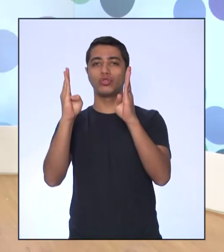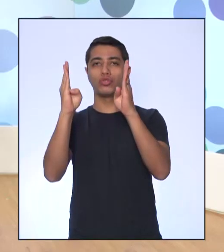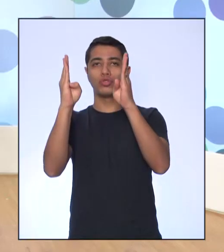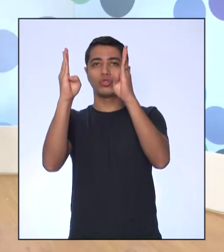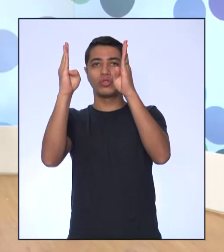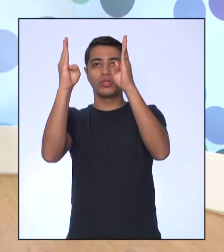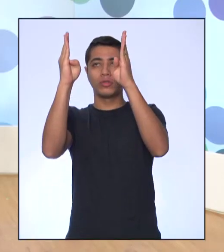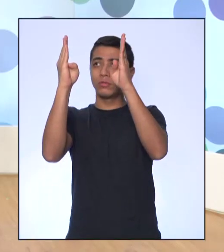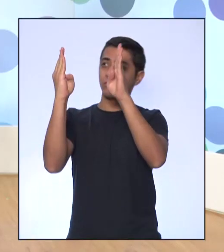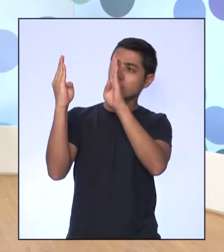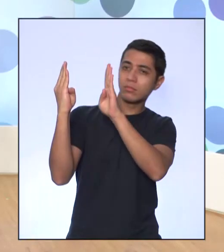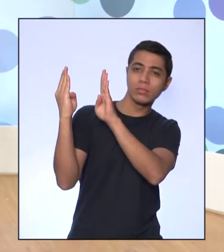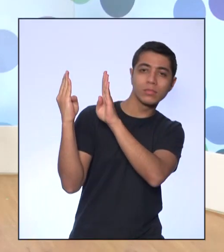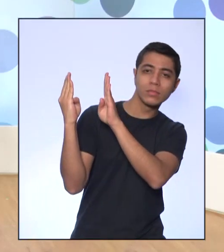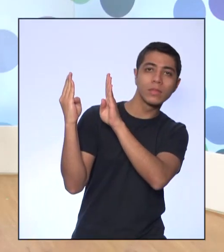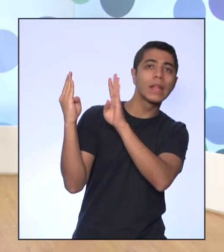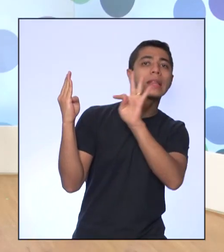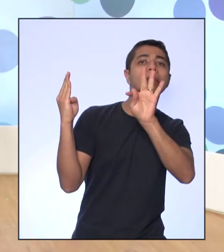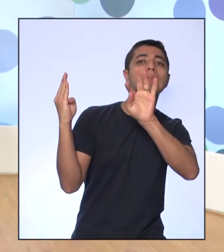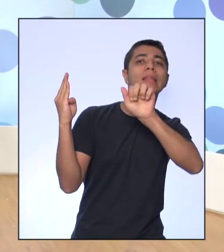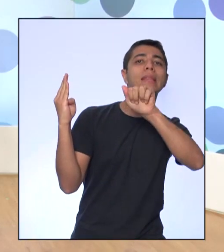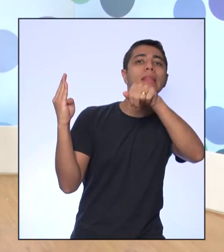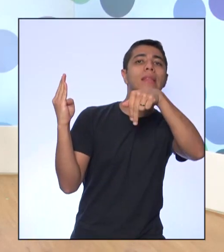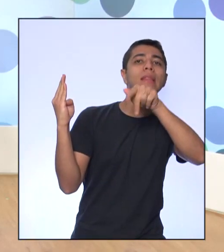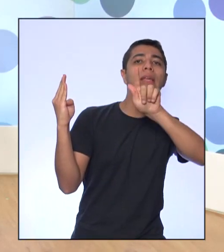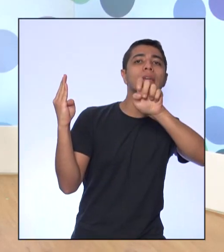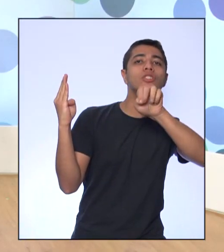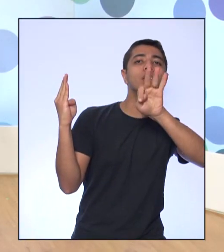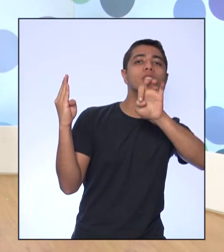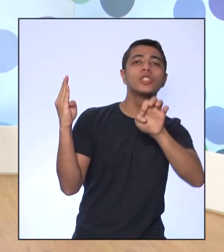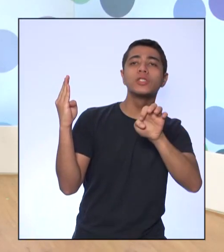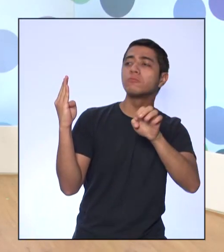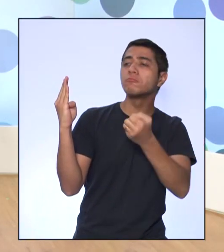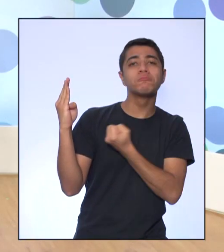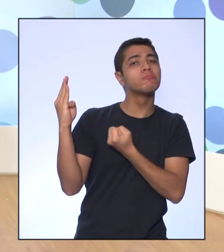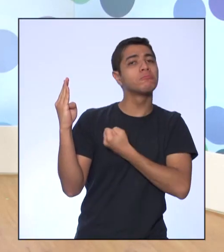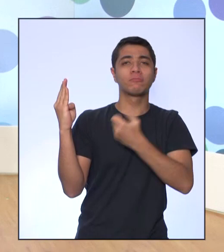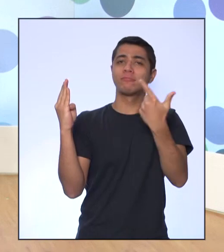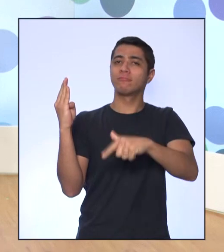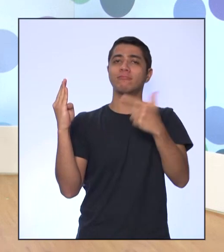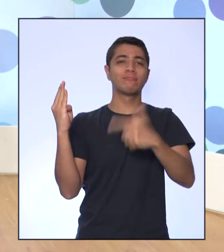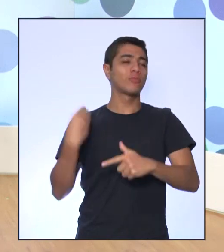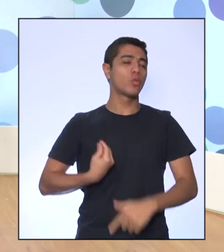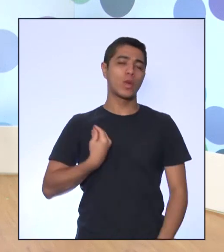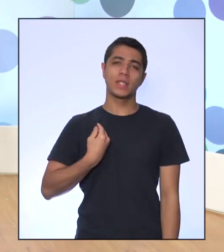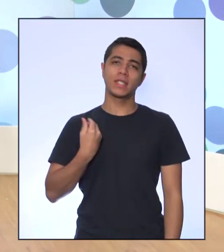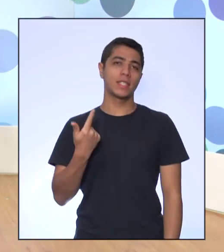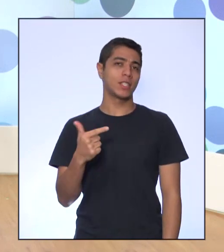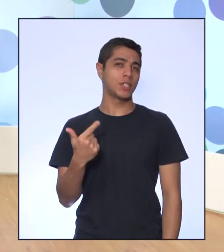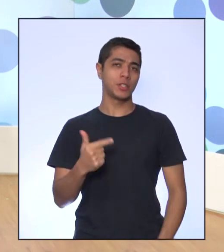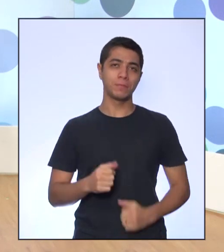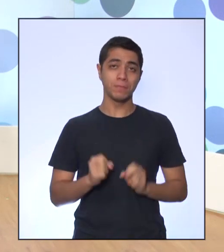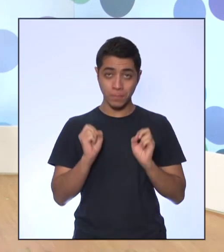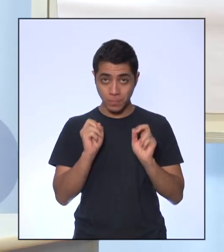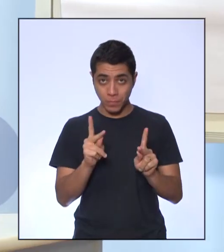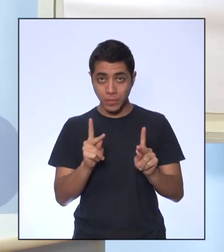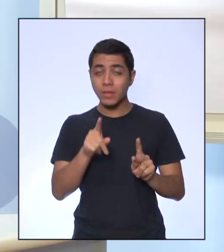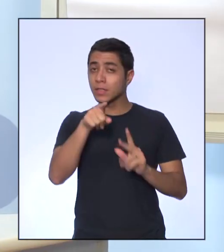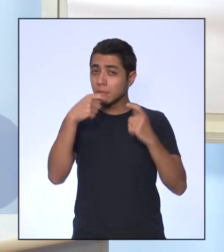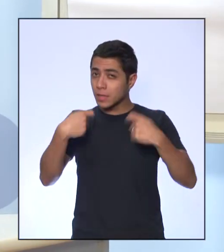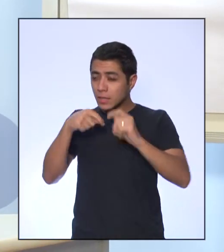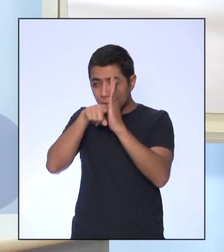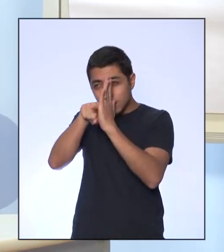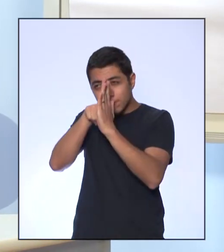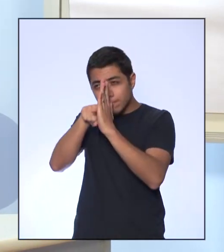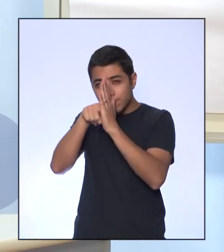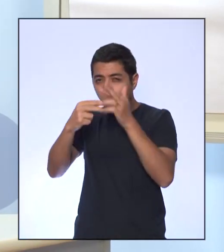caso então nessa nesse contexto nós temos que tem que ficar muitas coisas são muitas informações né e vocês